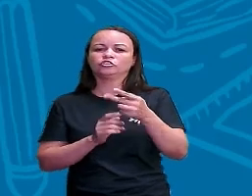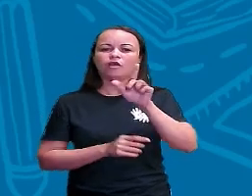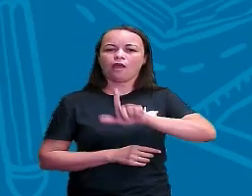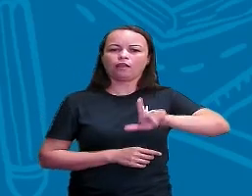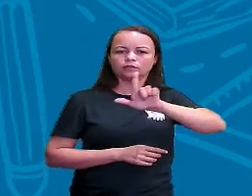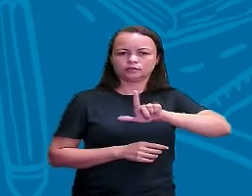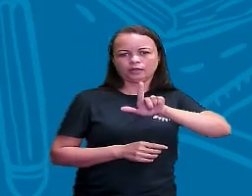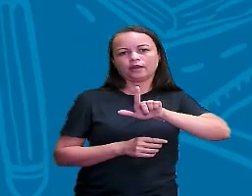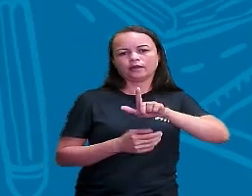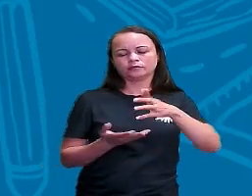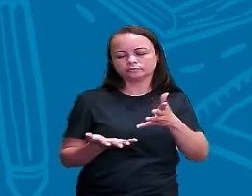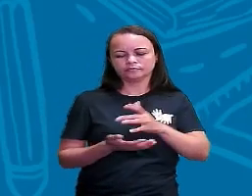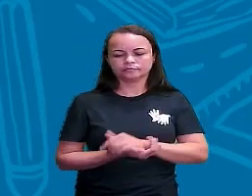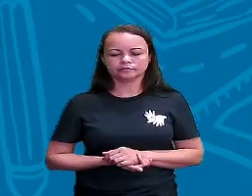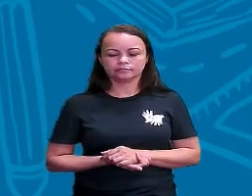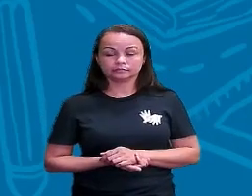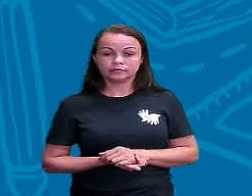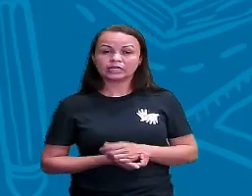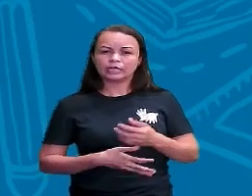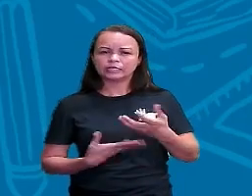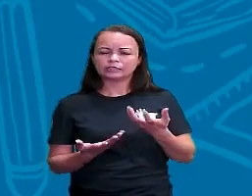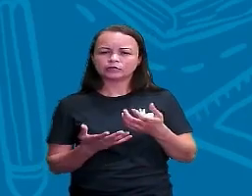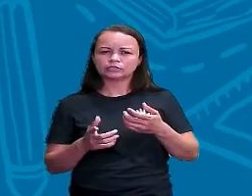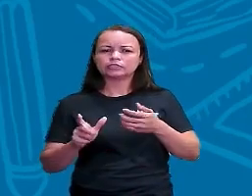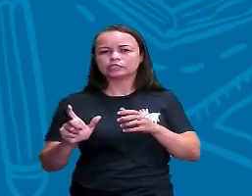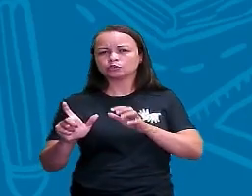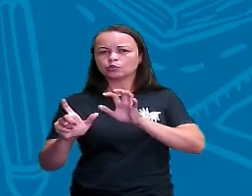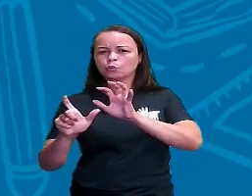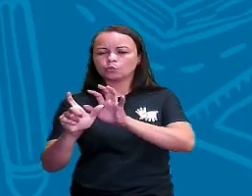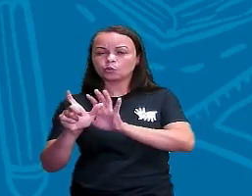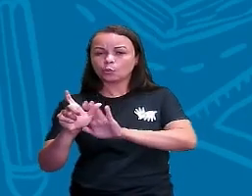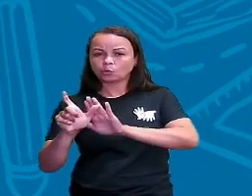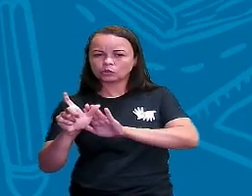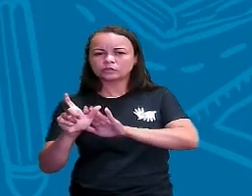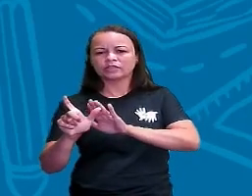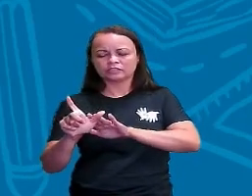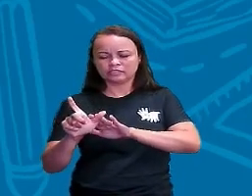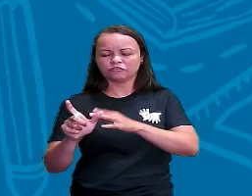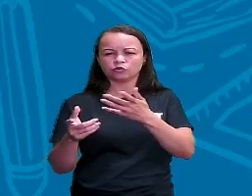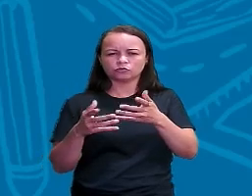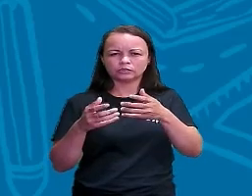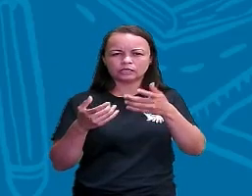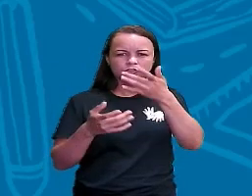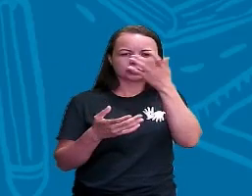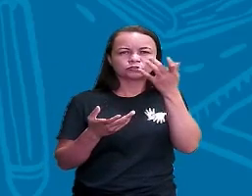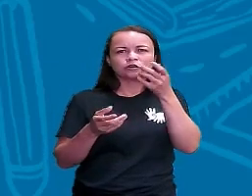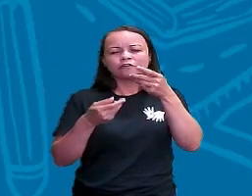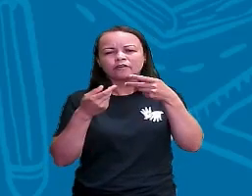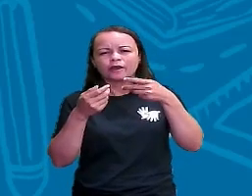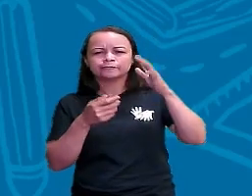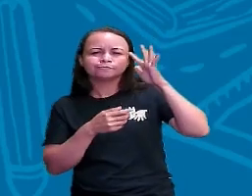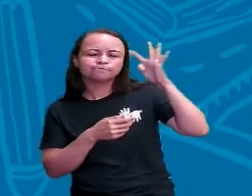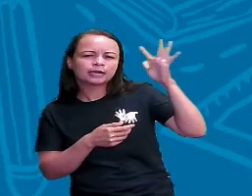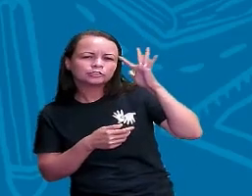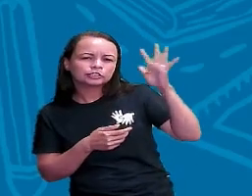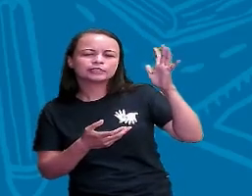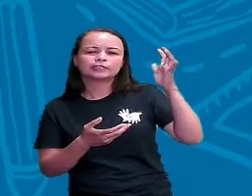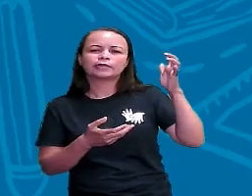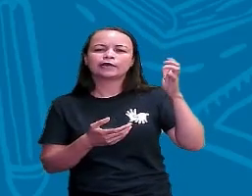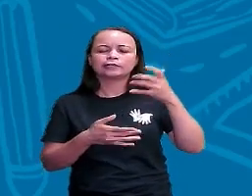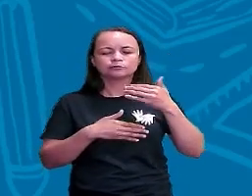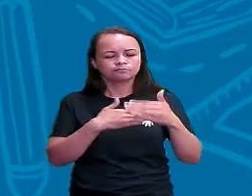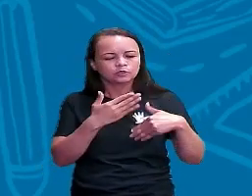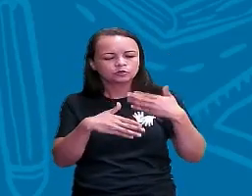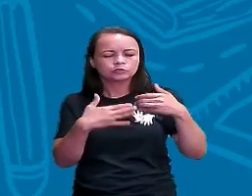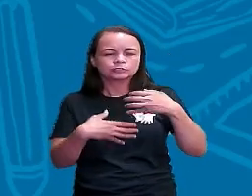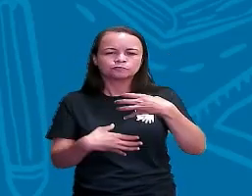o texto literário ele traz aí um sentido conotativo, um sentido figurativo, onde a gente vai lendo, vai imaginando, vai